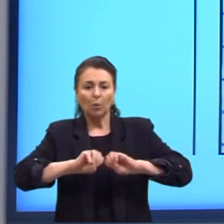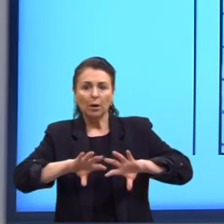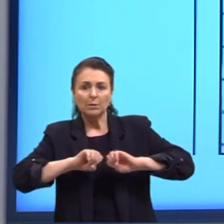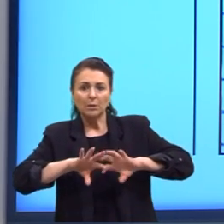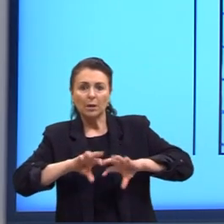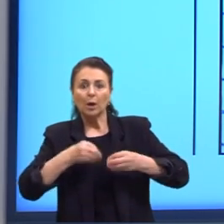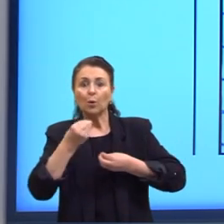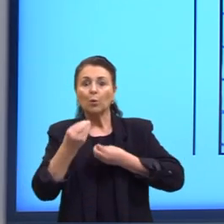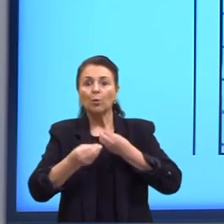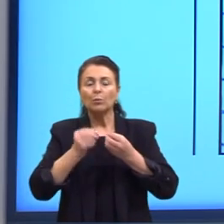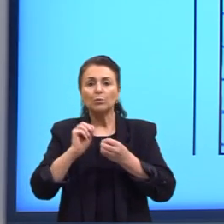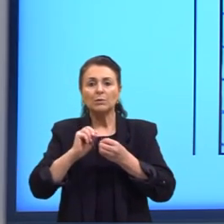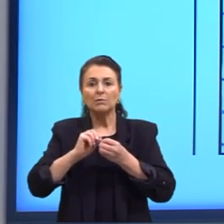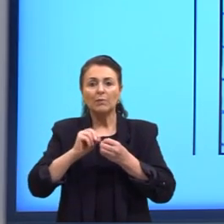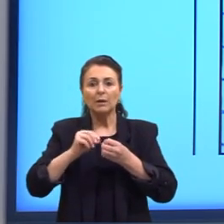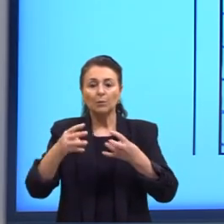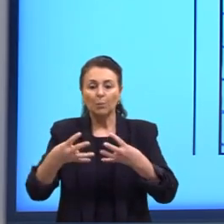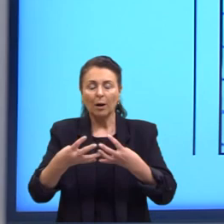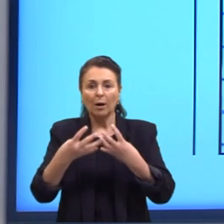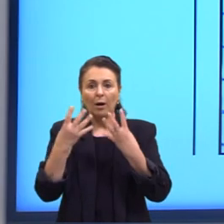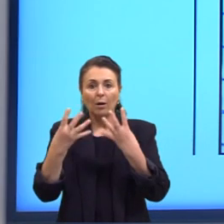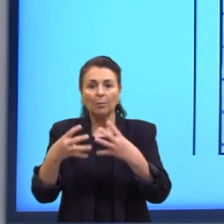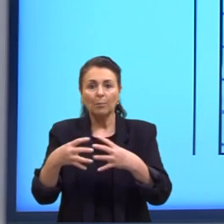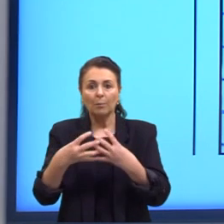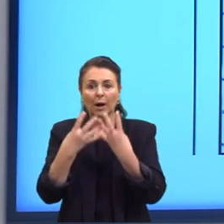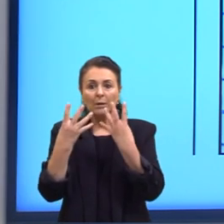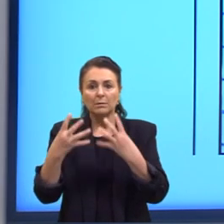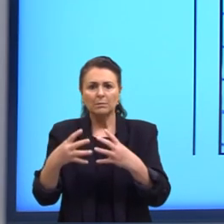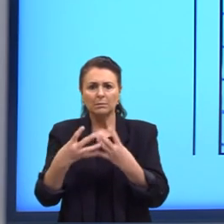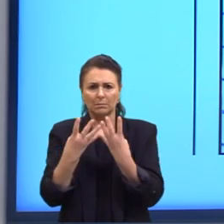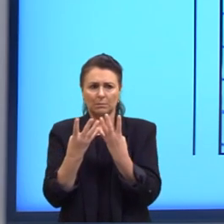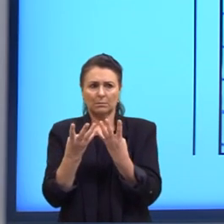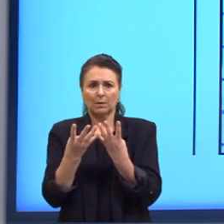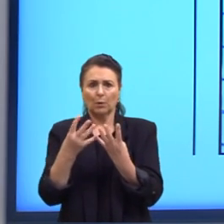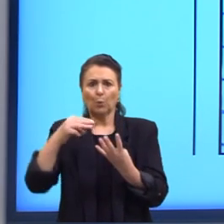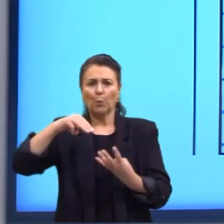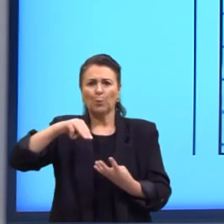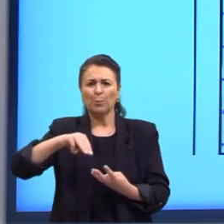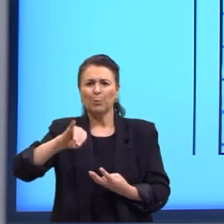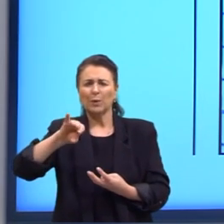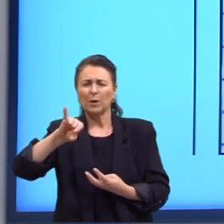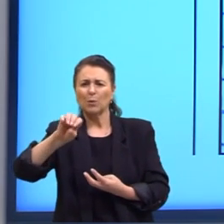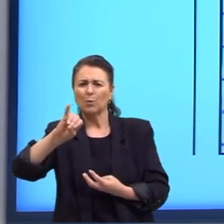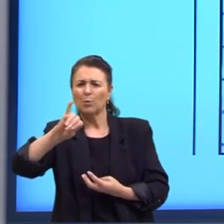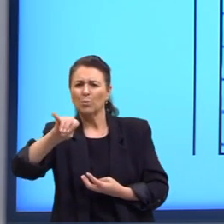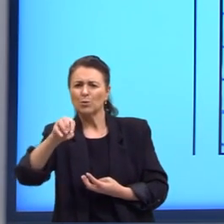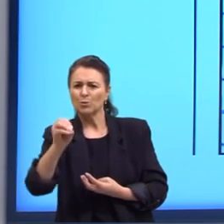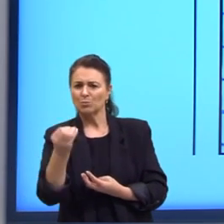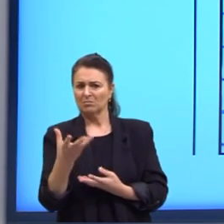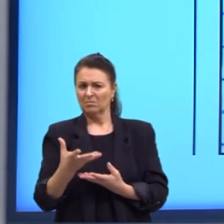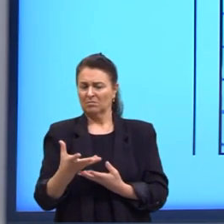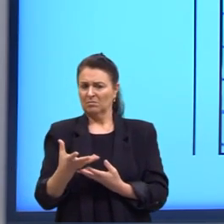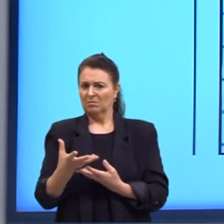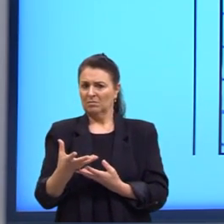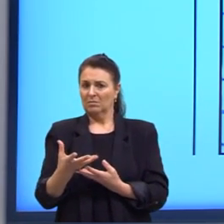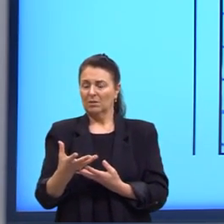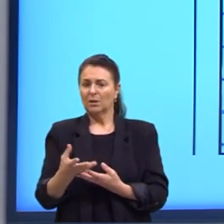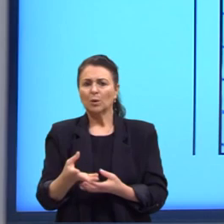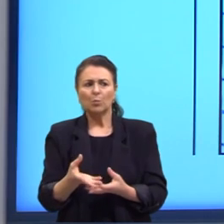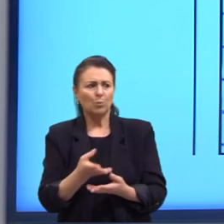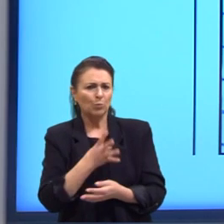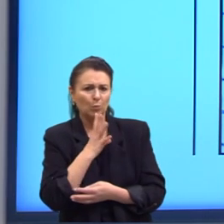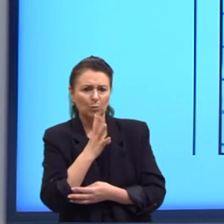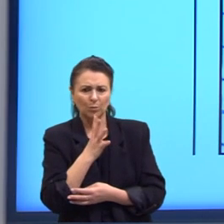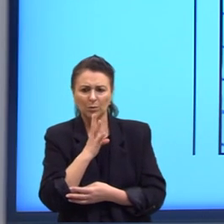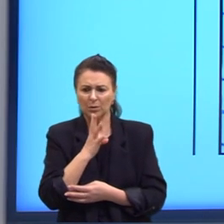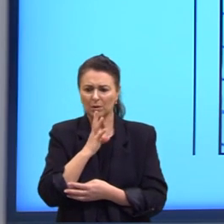como se faz um Miojo na então isso aqui ficou muito conhecido por que até este ano